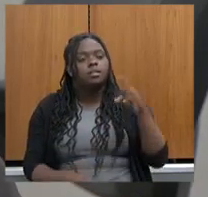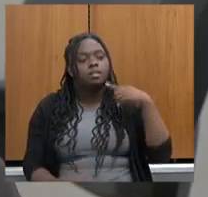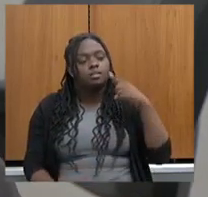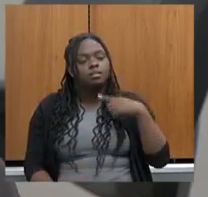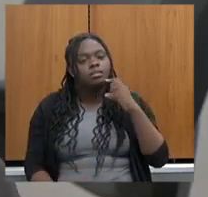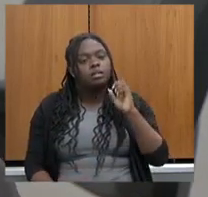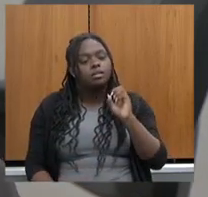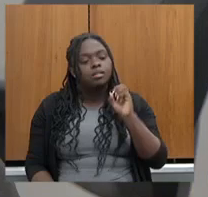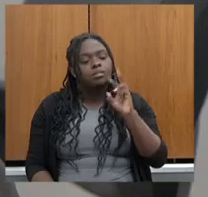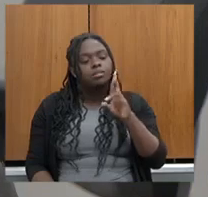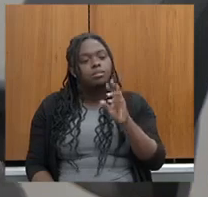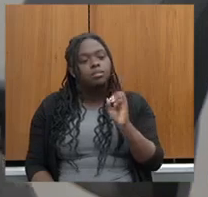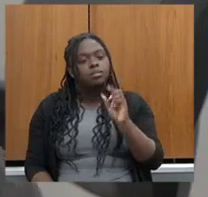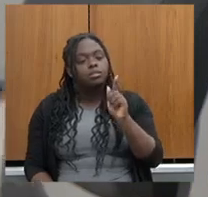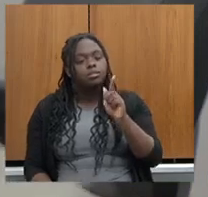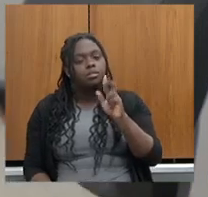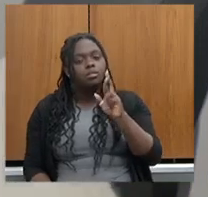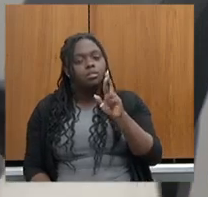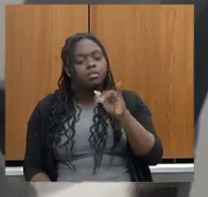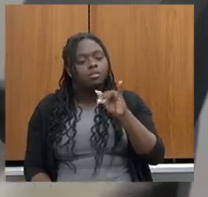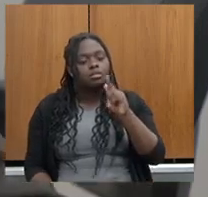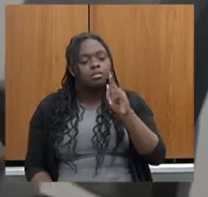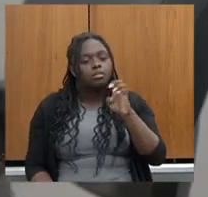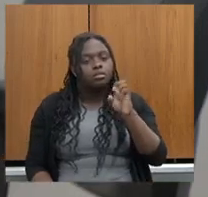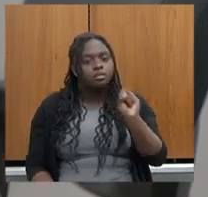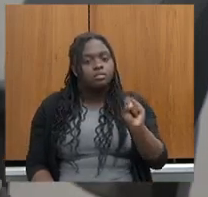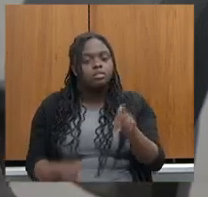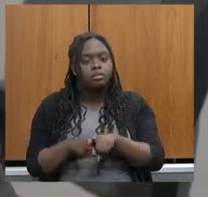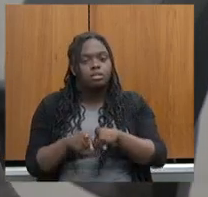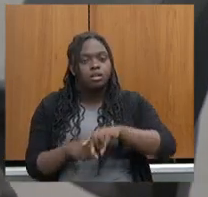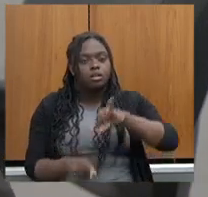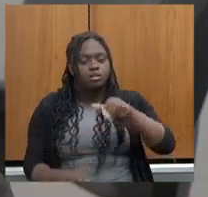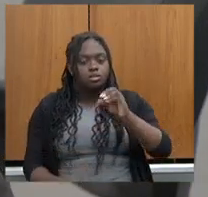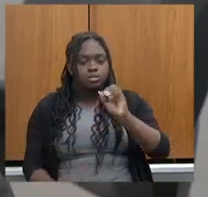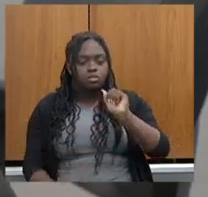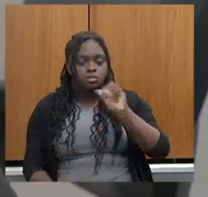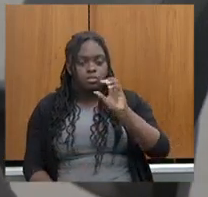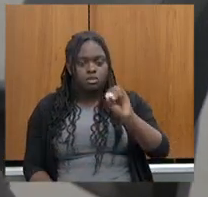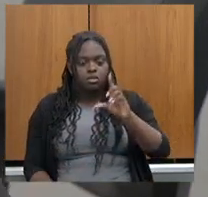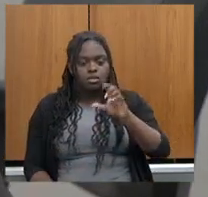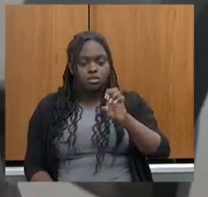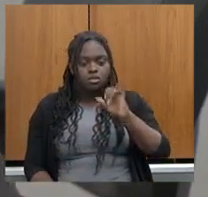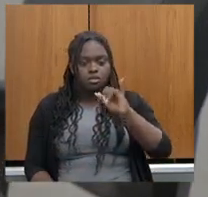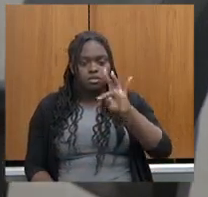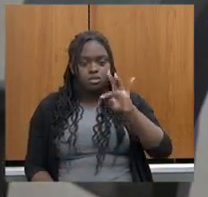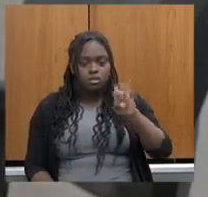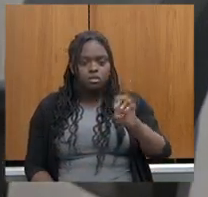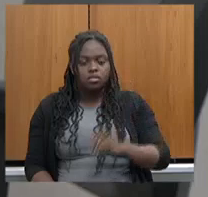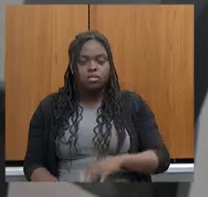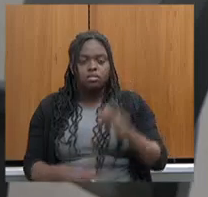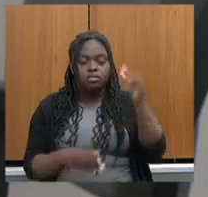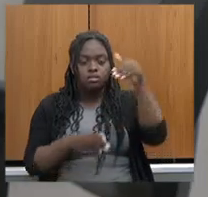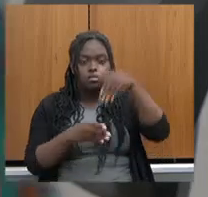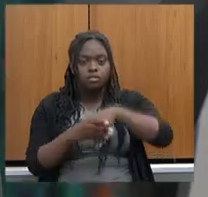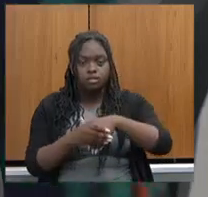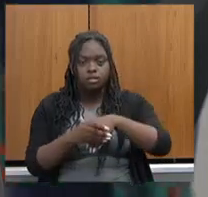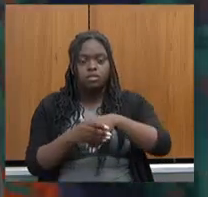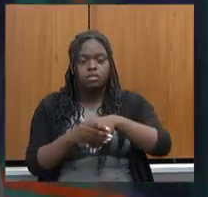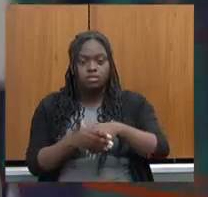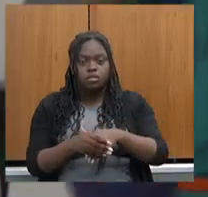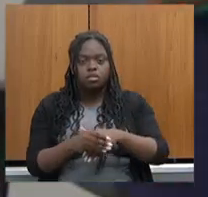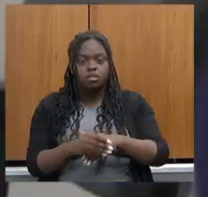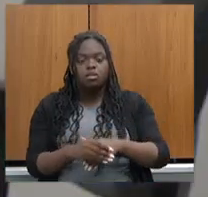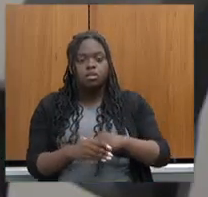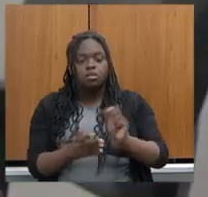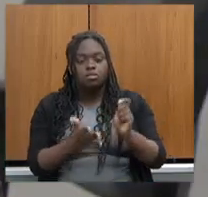e pelos membros efetivos Deputado João Leite e Bruno engler em votação os